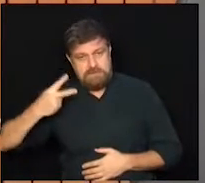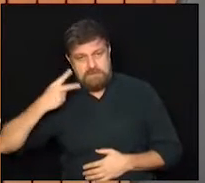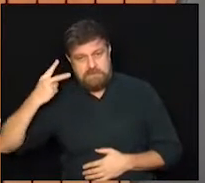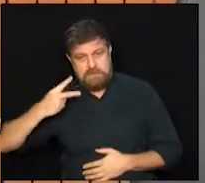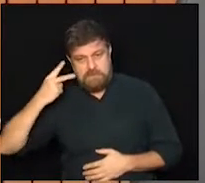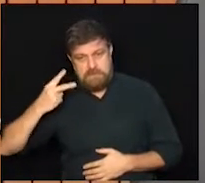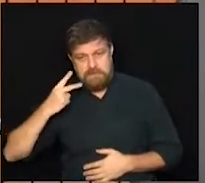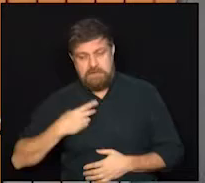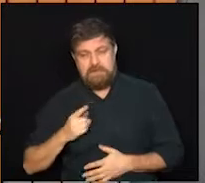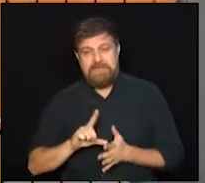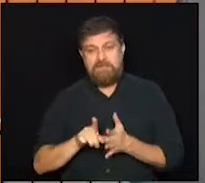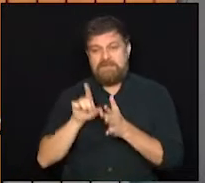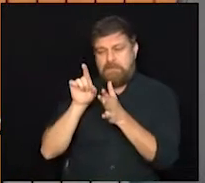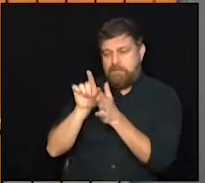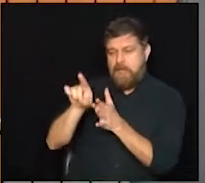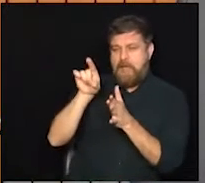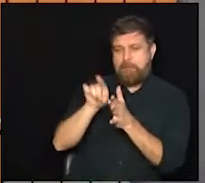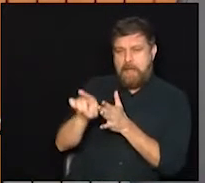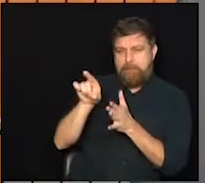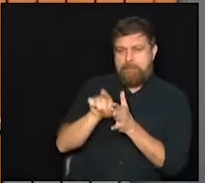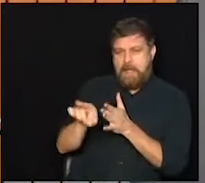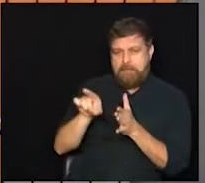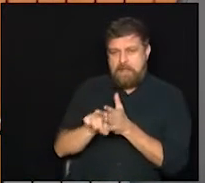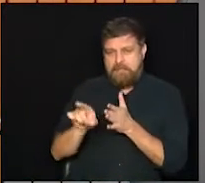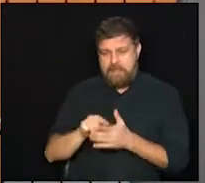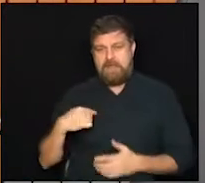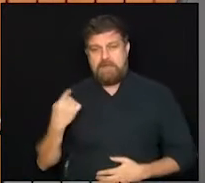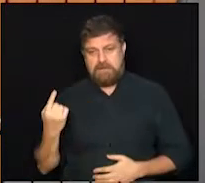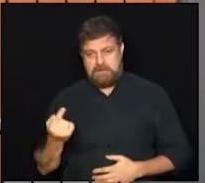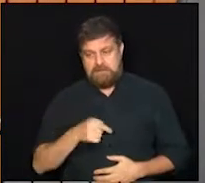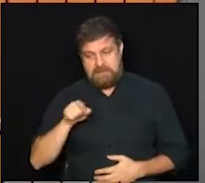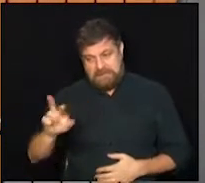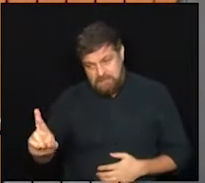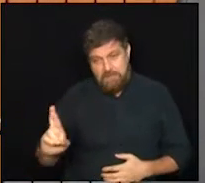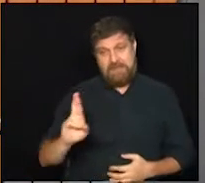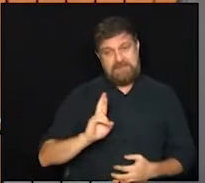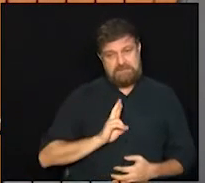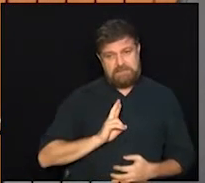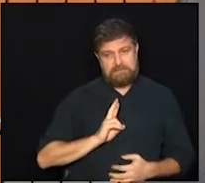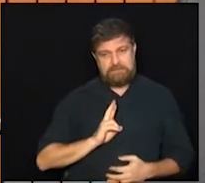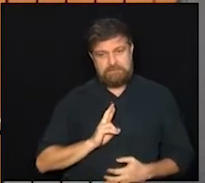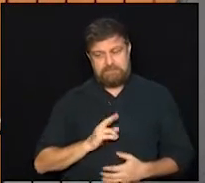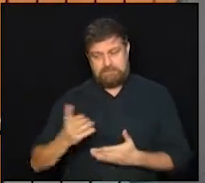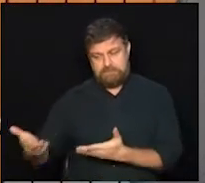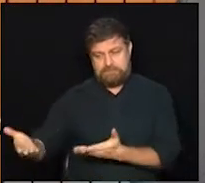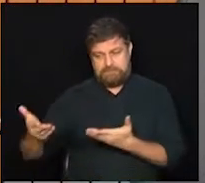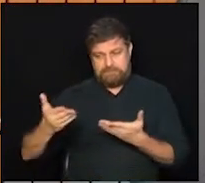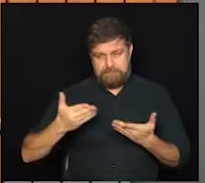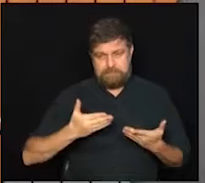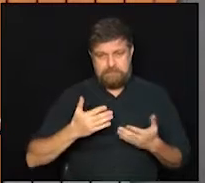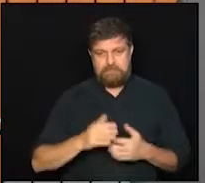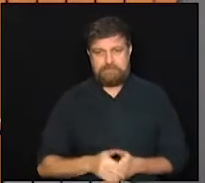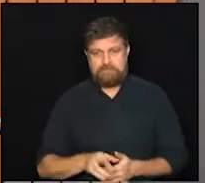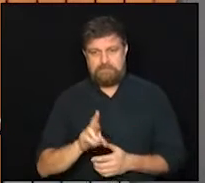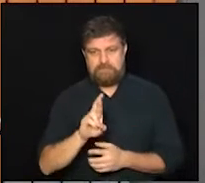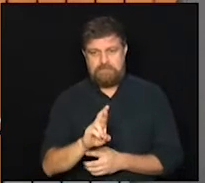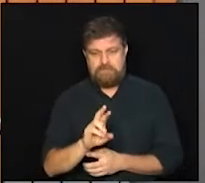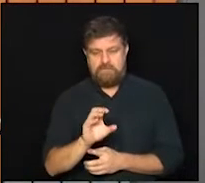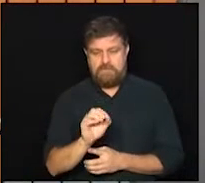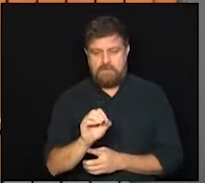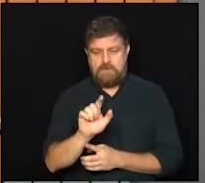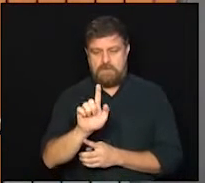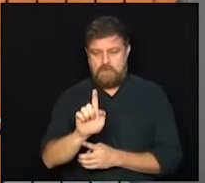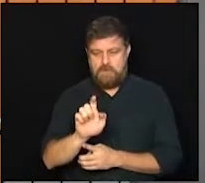façam perguntas em sequência e a gente volte para eles. Então, gostaria de começar com Rogério Sotile,